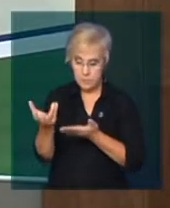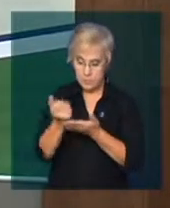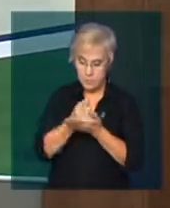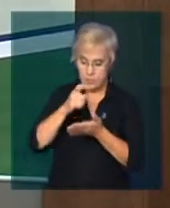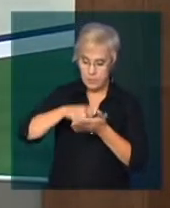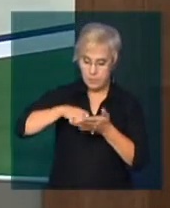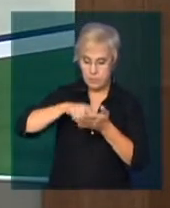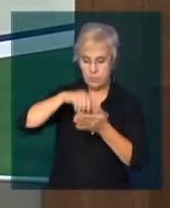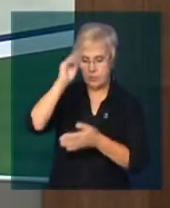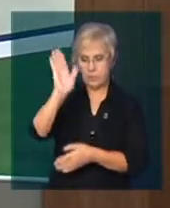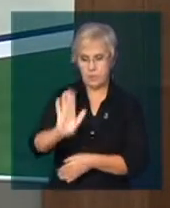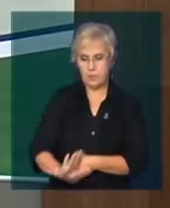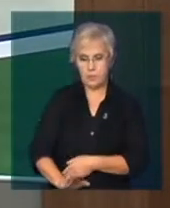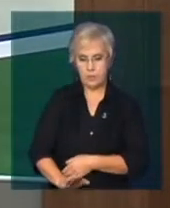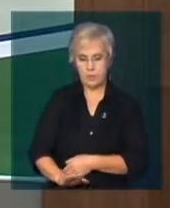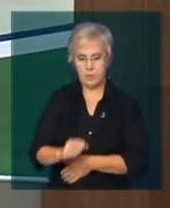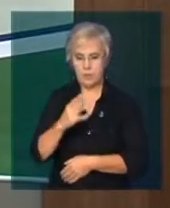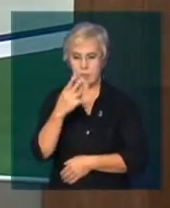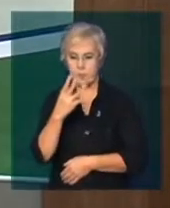tributária brasileira,